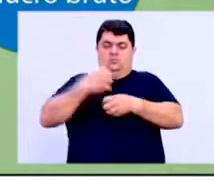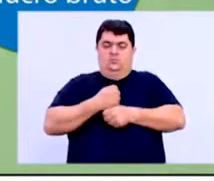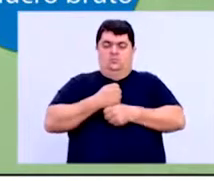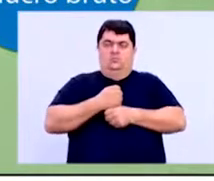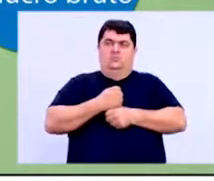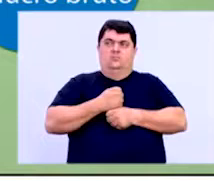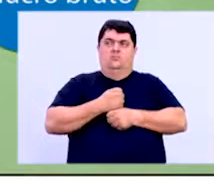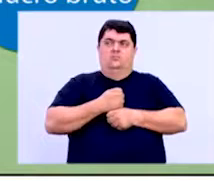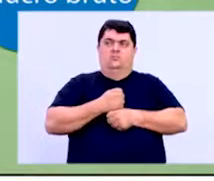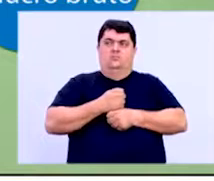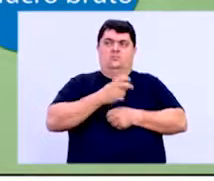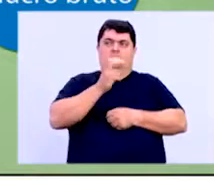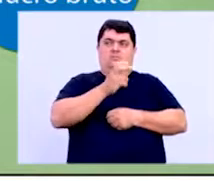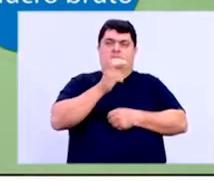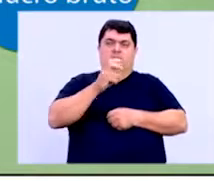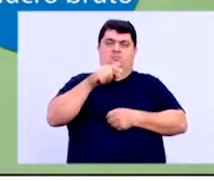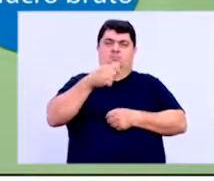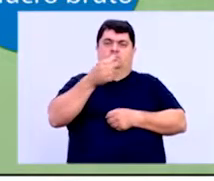certo? Deu